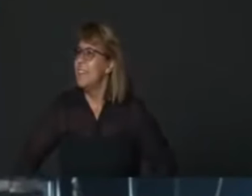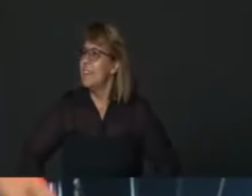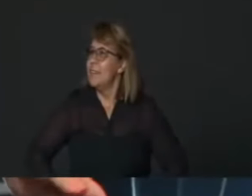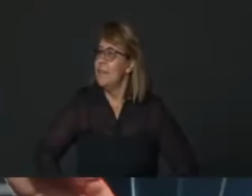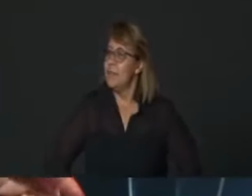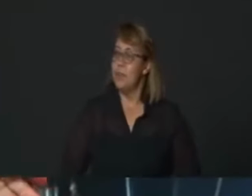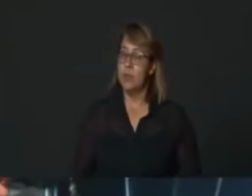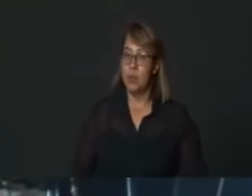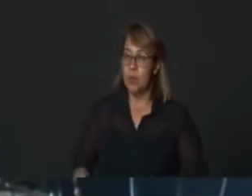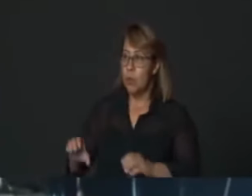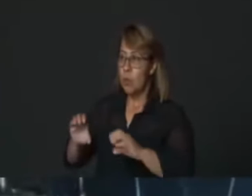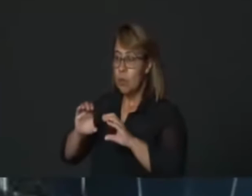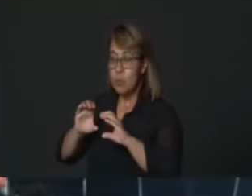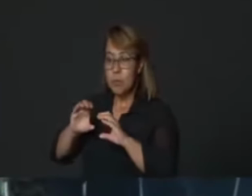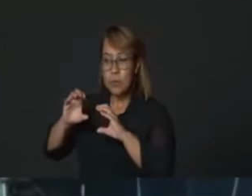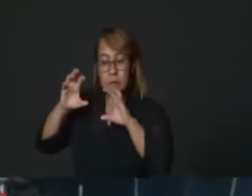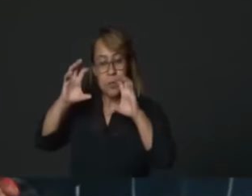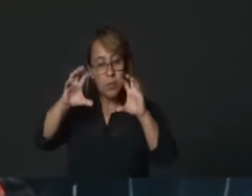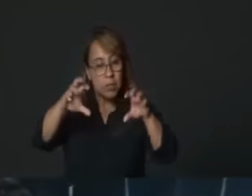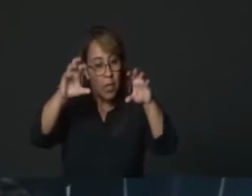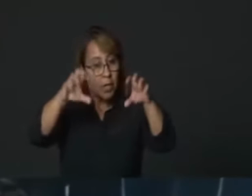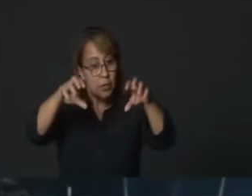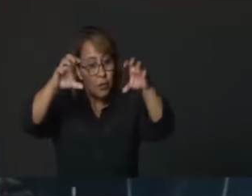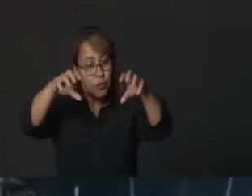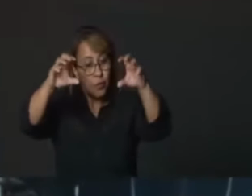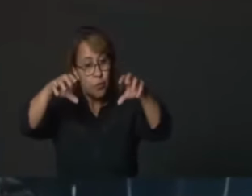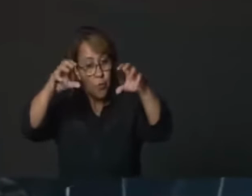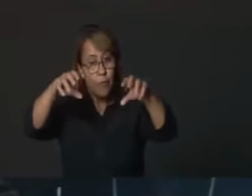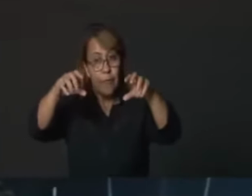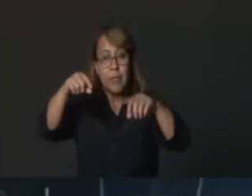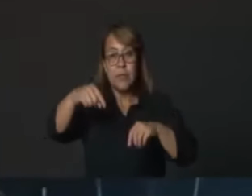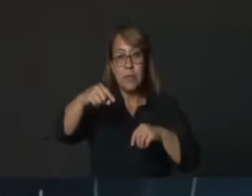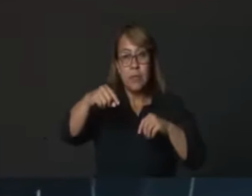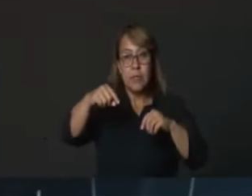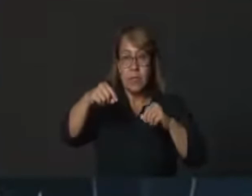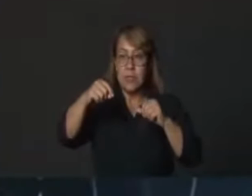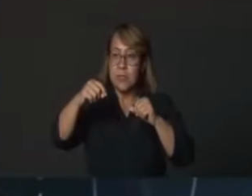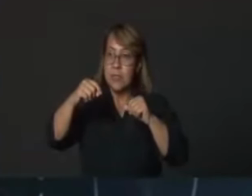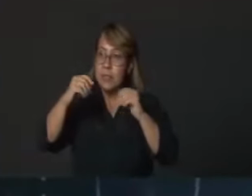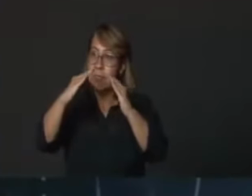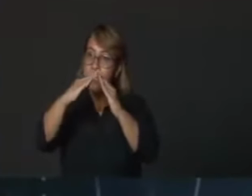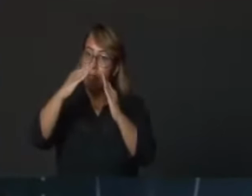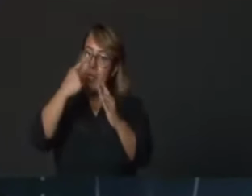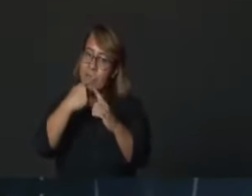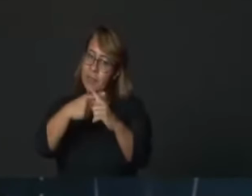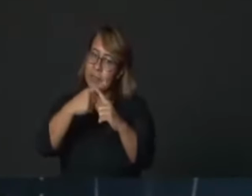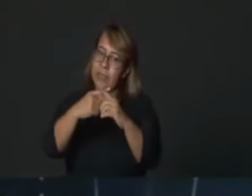é uma chuva diferente agora está inundando essa igreja